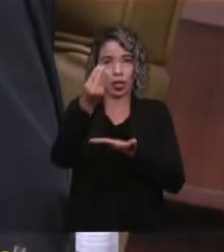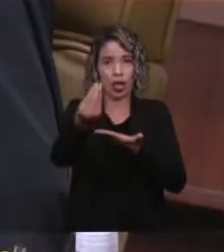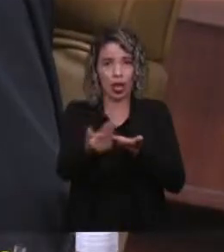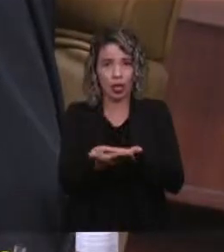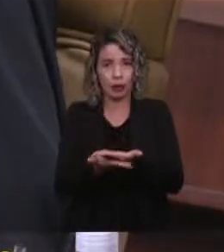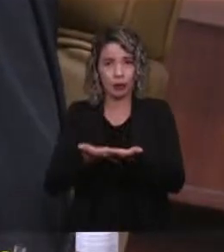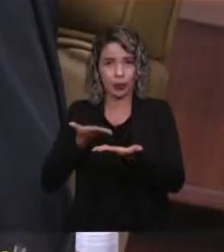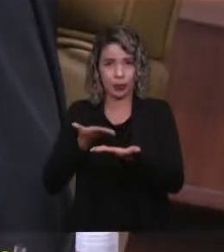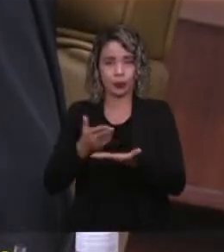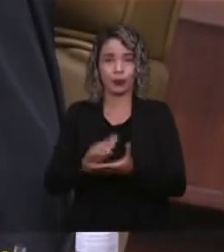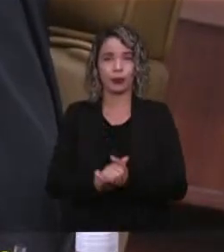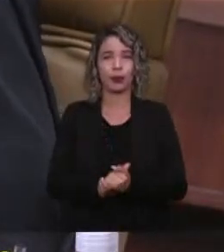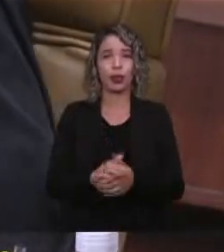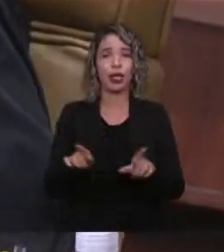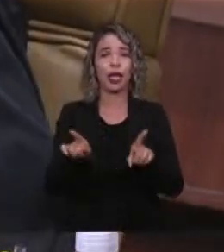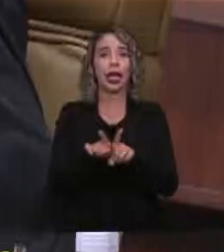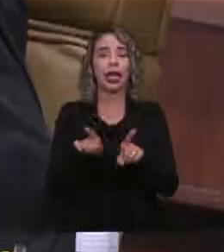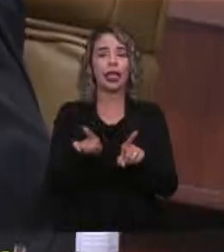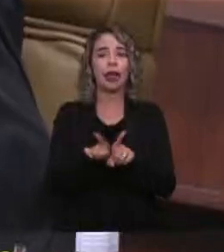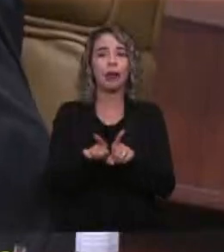criminosa.